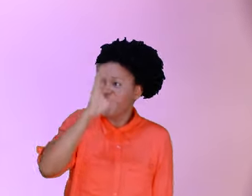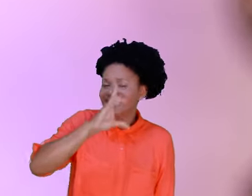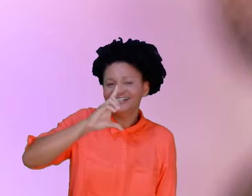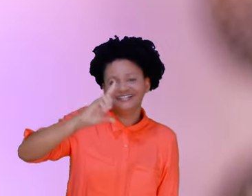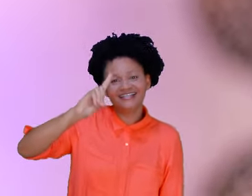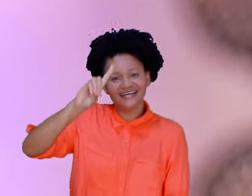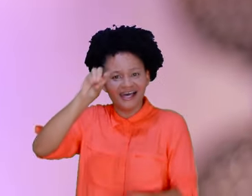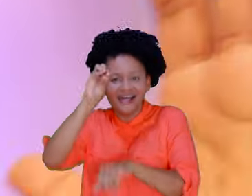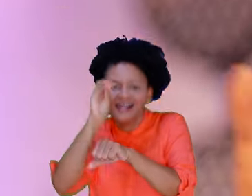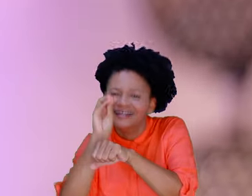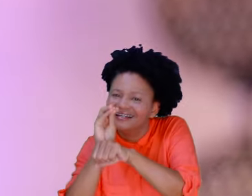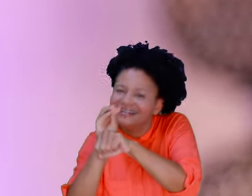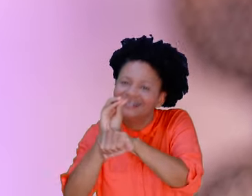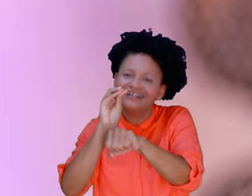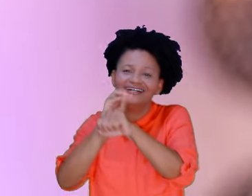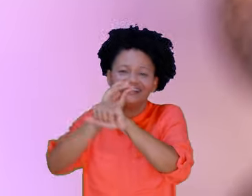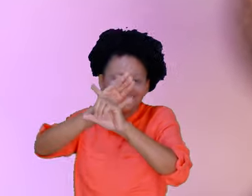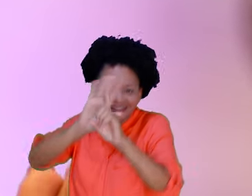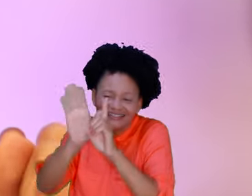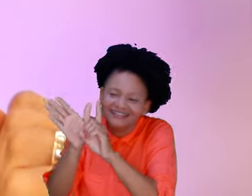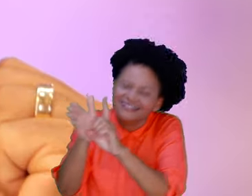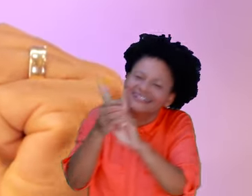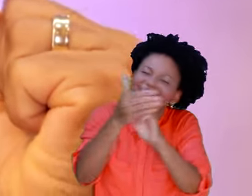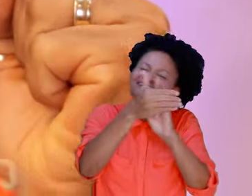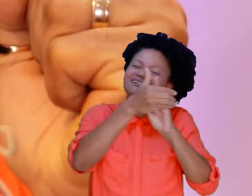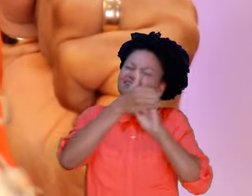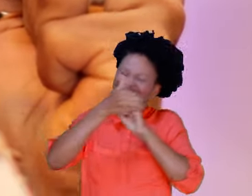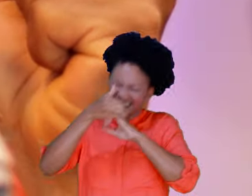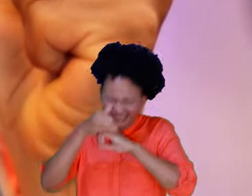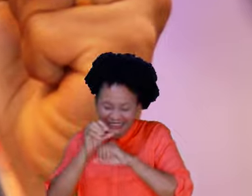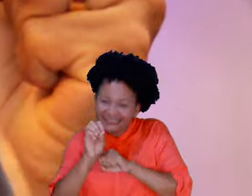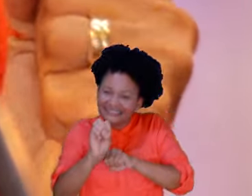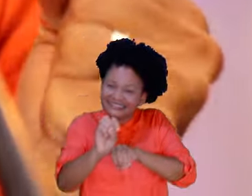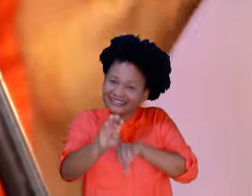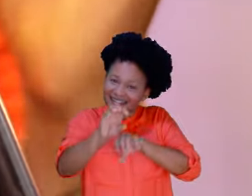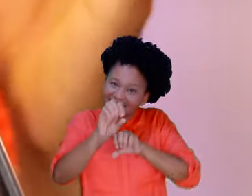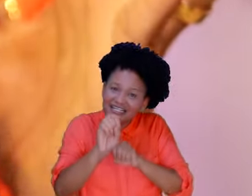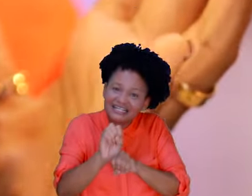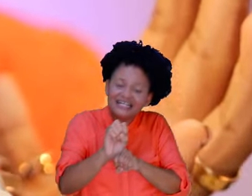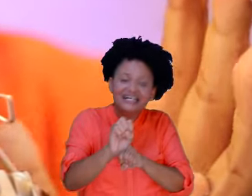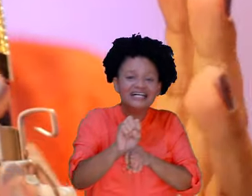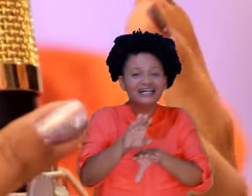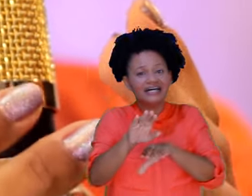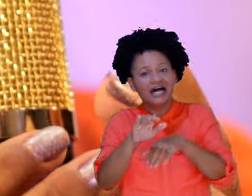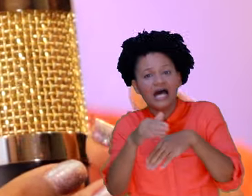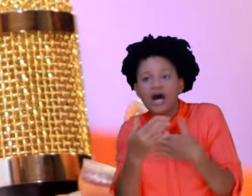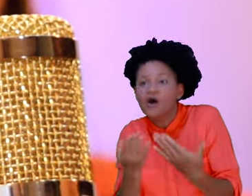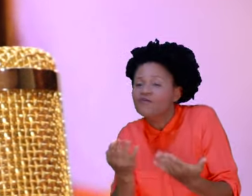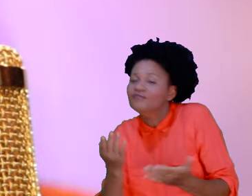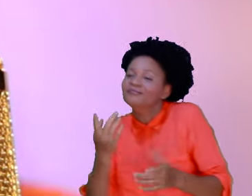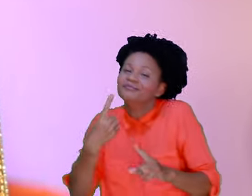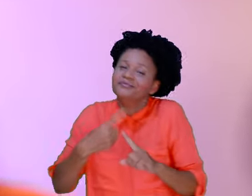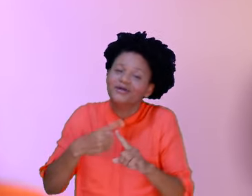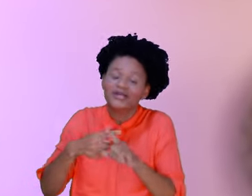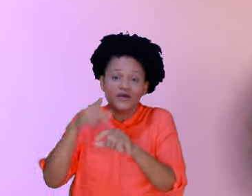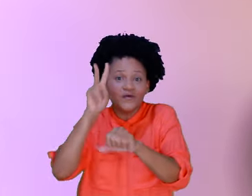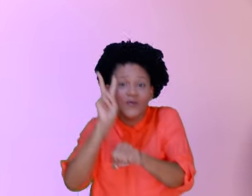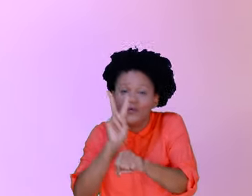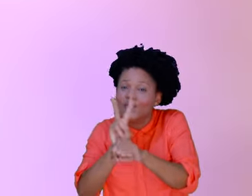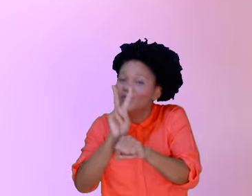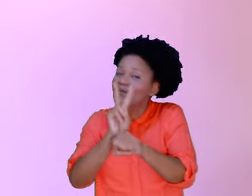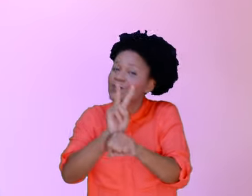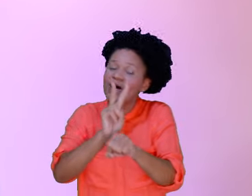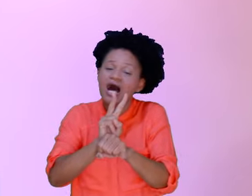ensinando. Foi livramento. Você só sofreu agora.